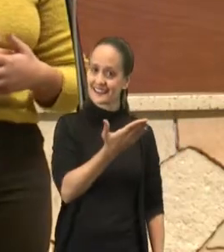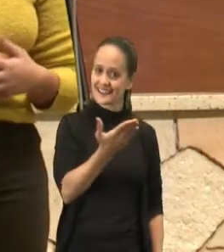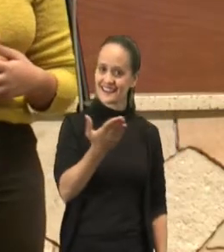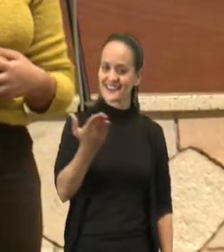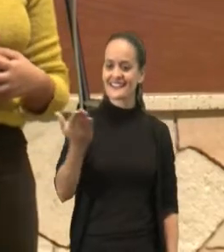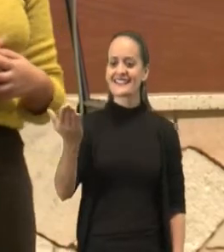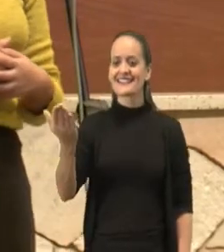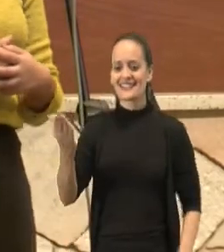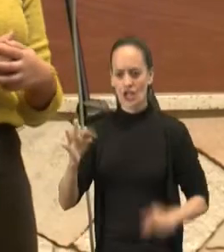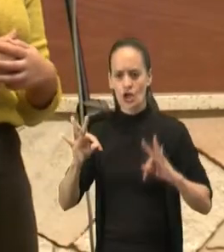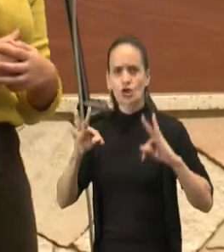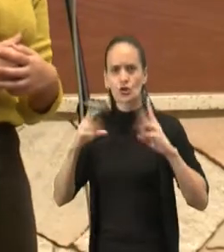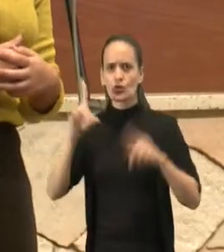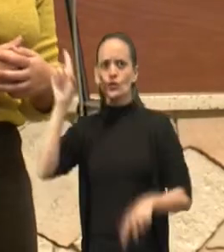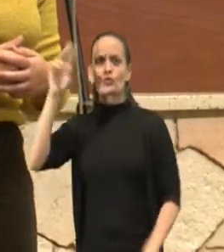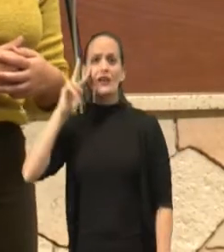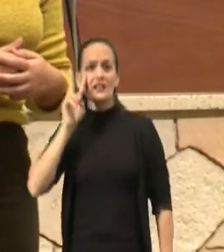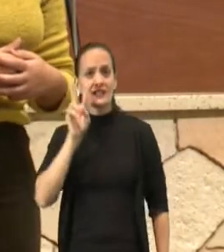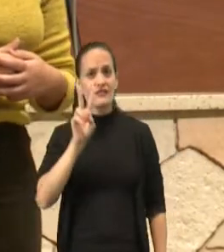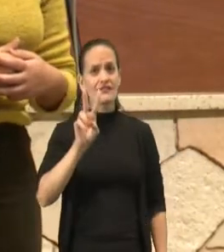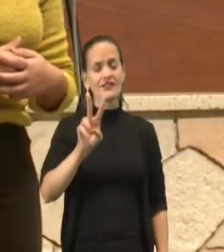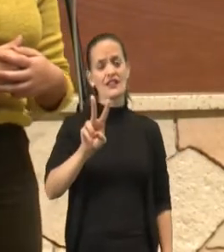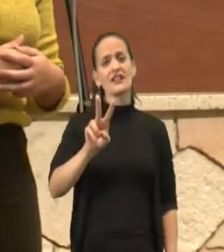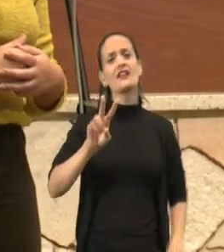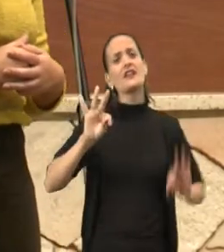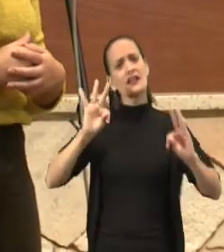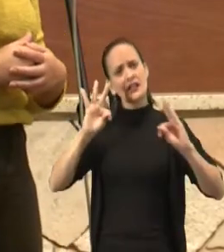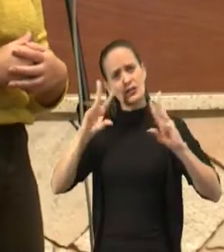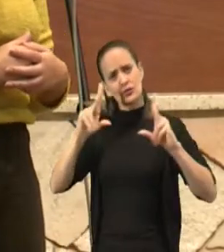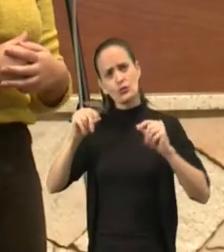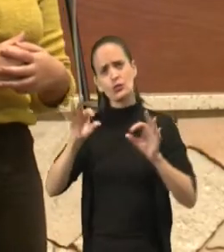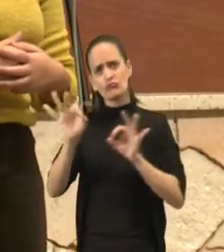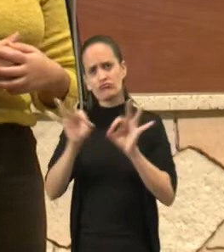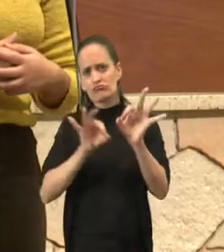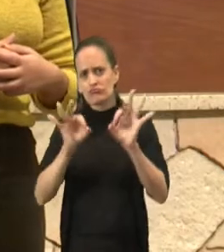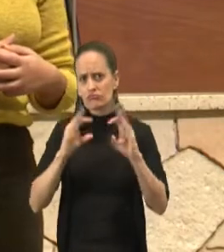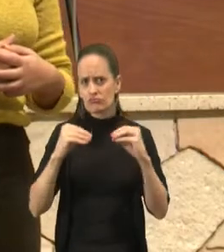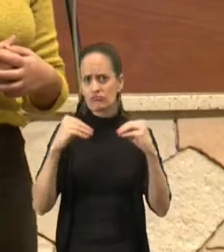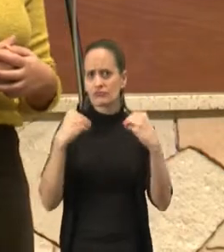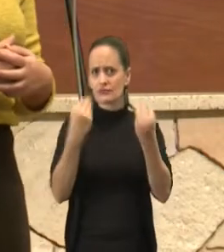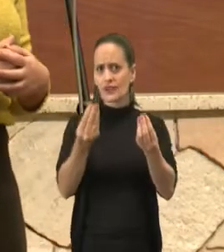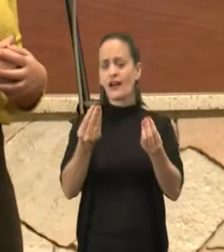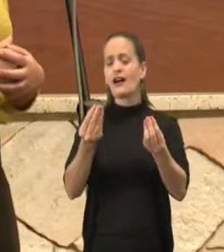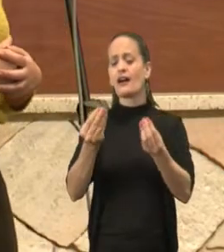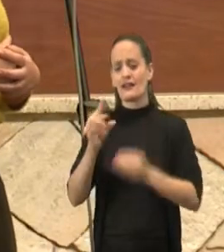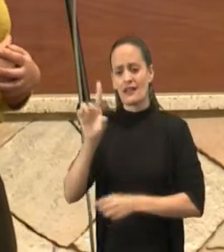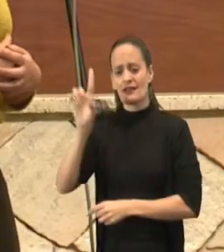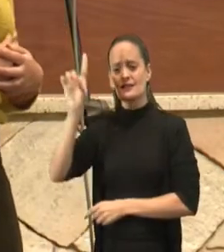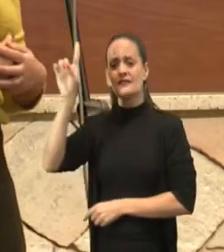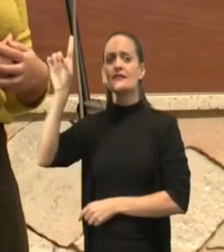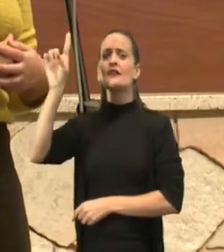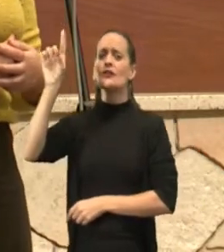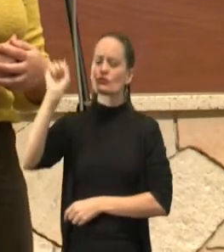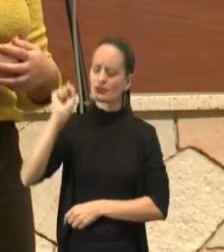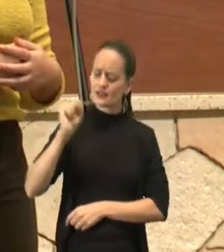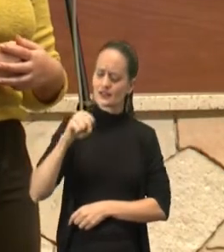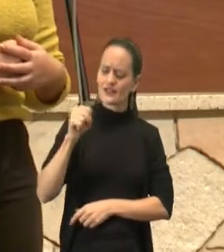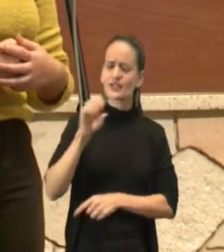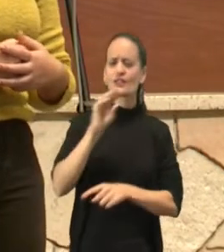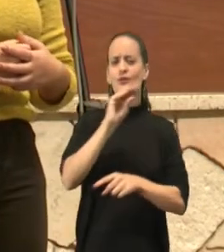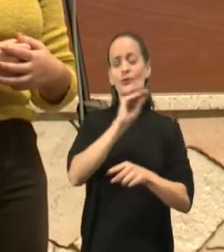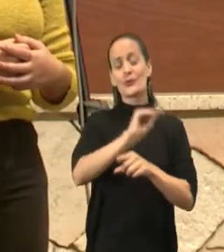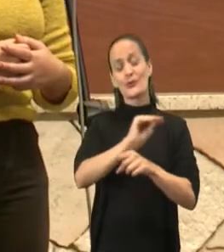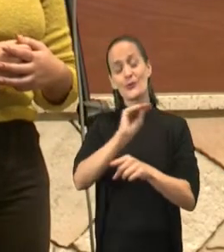cuidará de ti, tudo Ele vê, tudo provê. Sim,